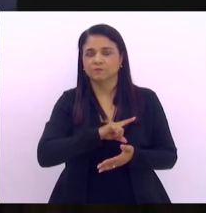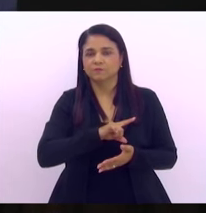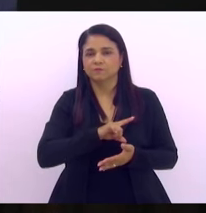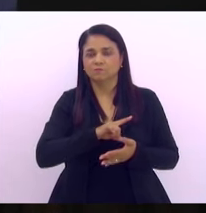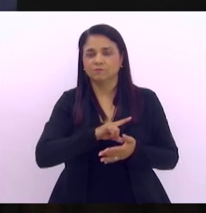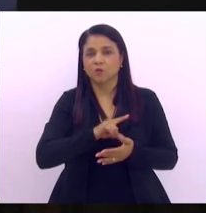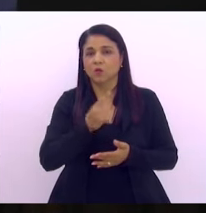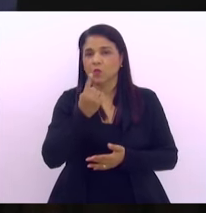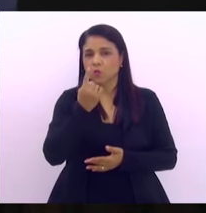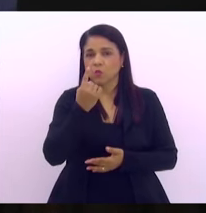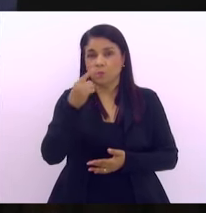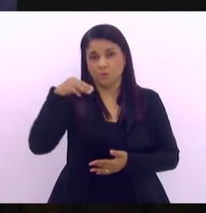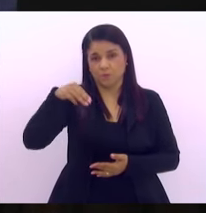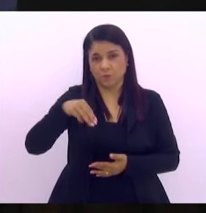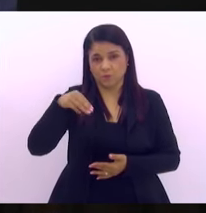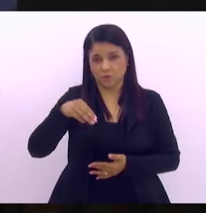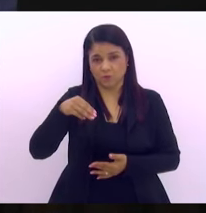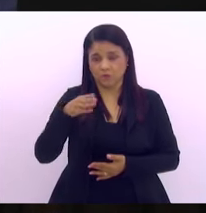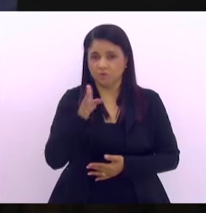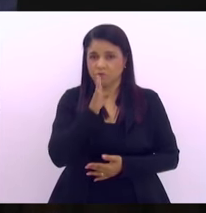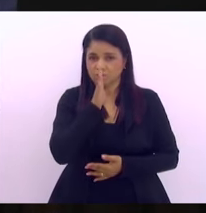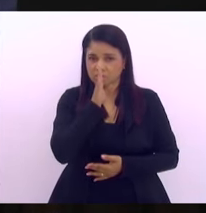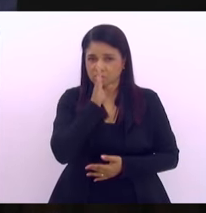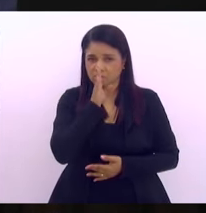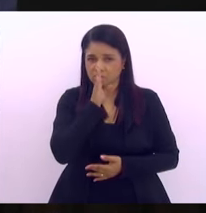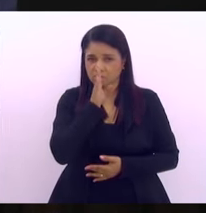avançar um minuto de silêncio